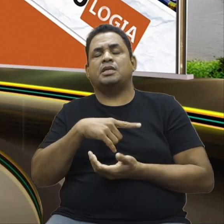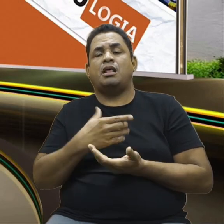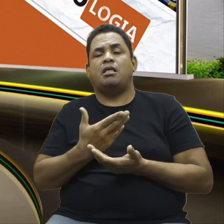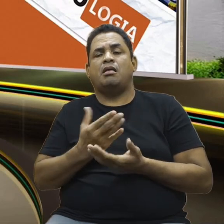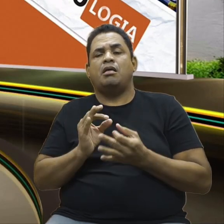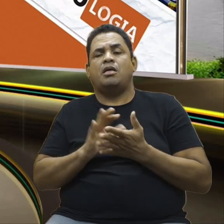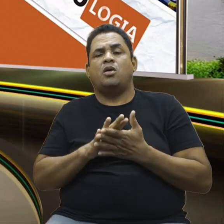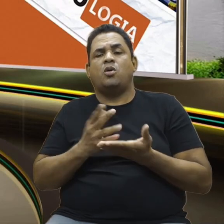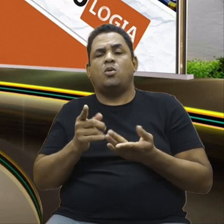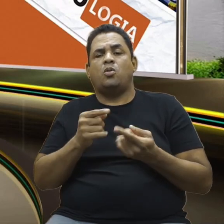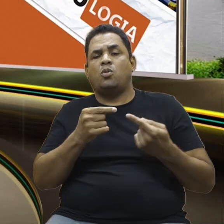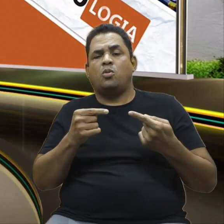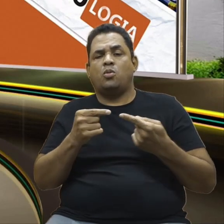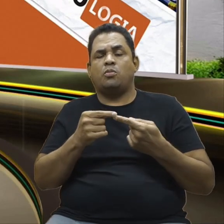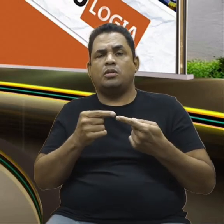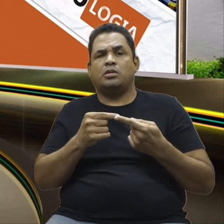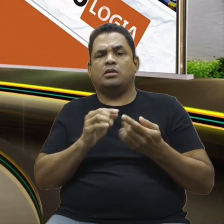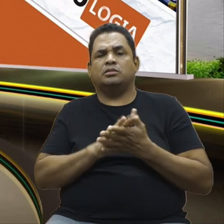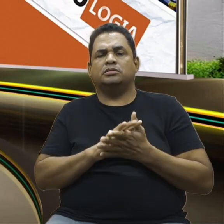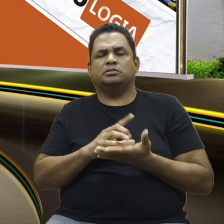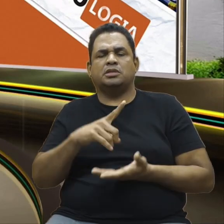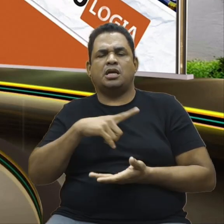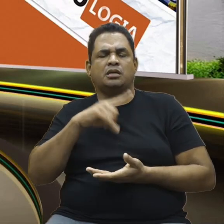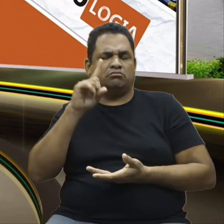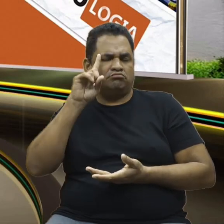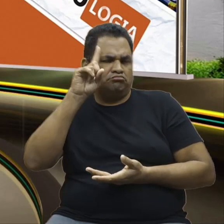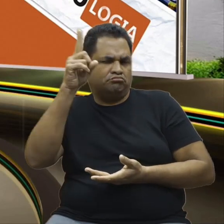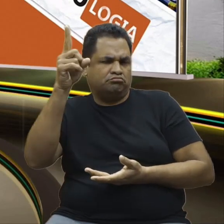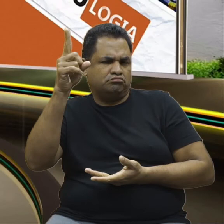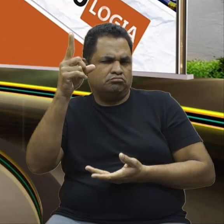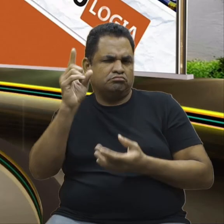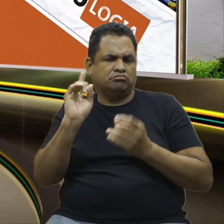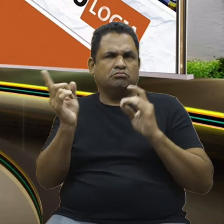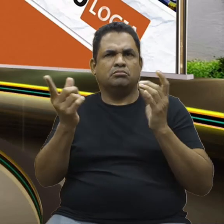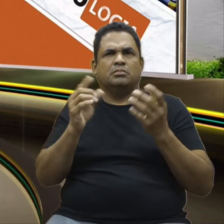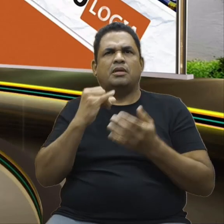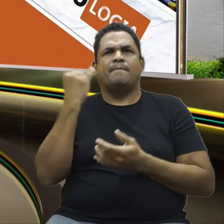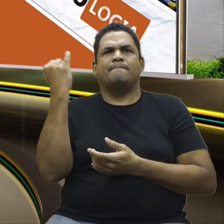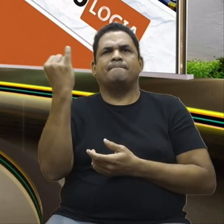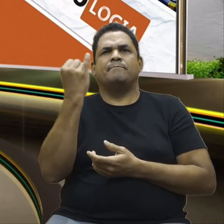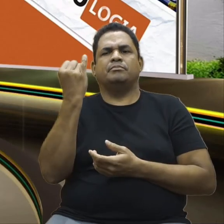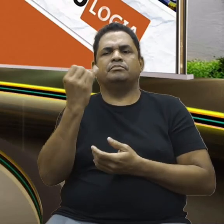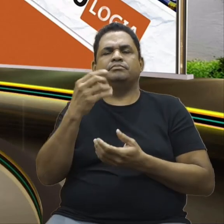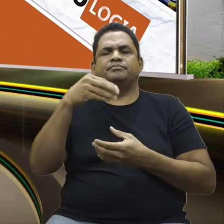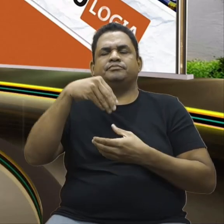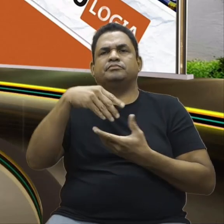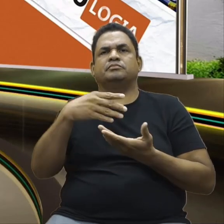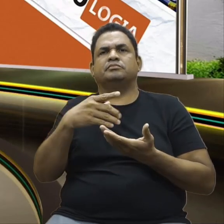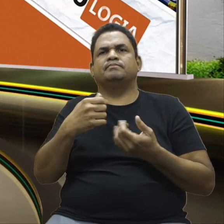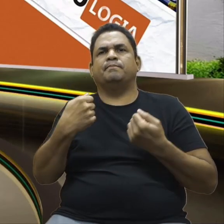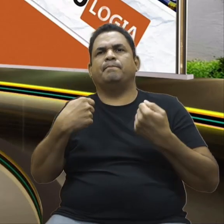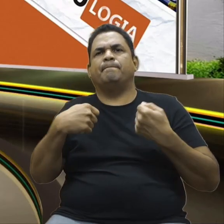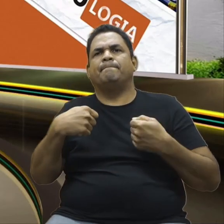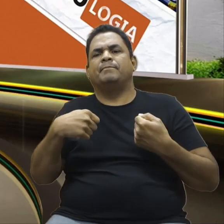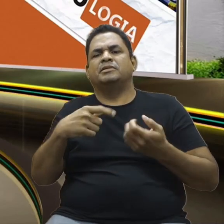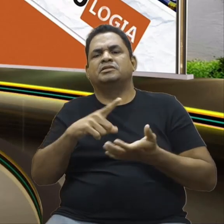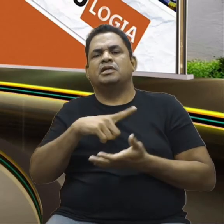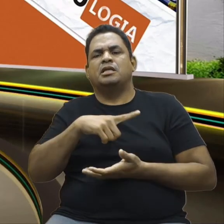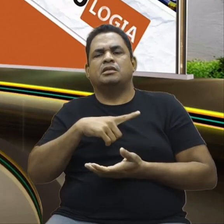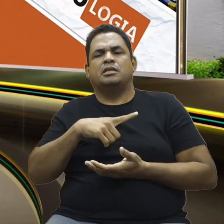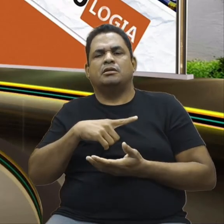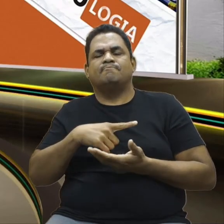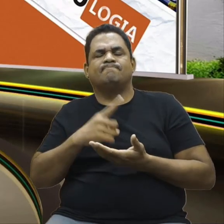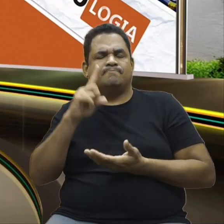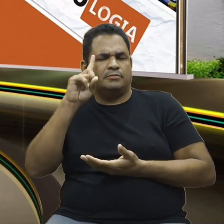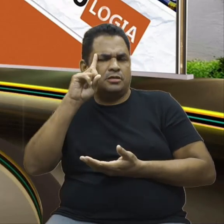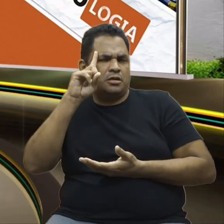nas suas ideias, eles tinham ideais, que é uma coisa muito importante no ser humano. A gente tem que ter ideal de vida. A